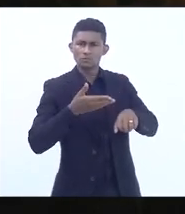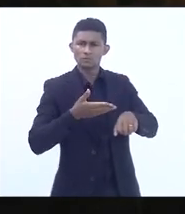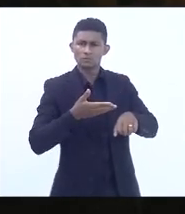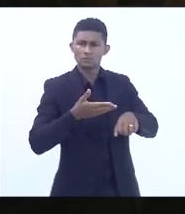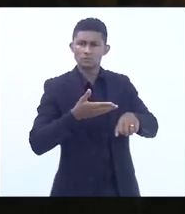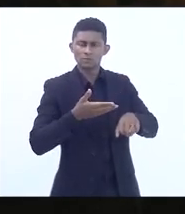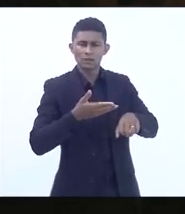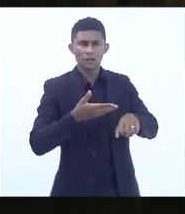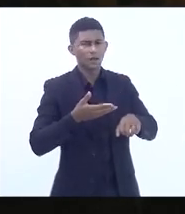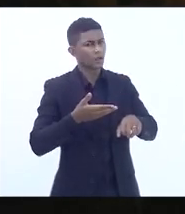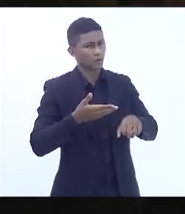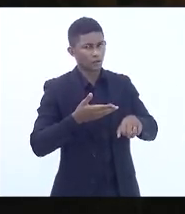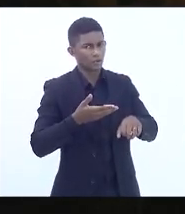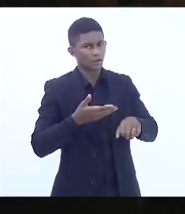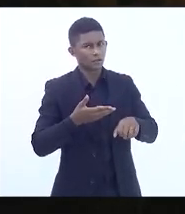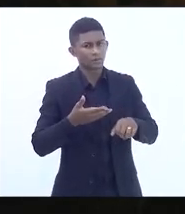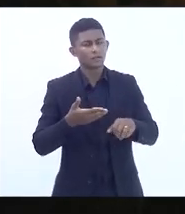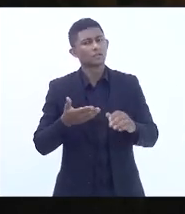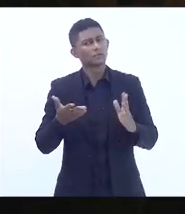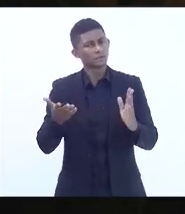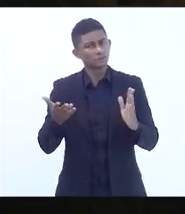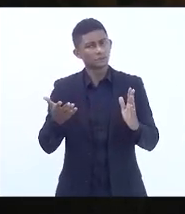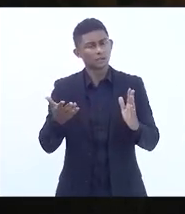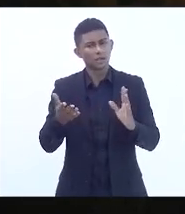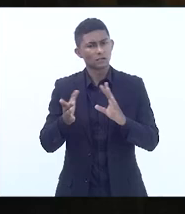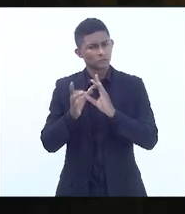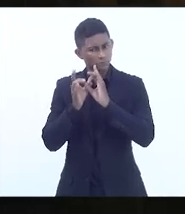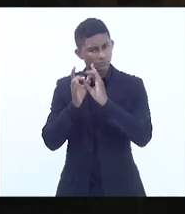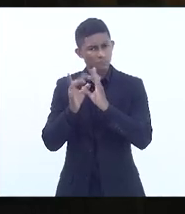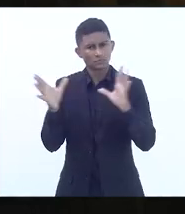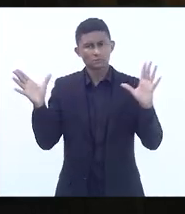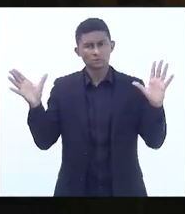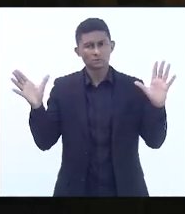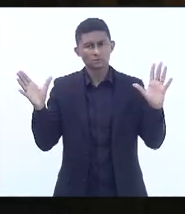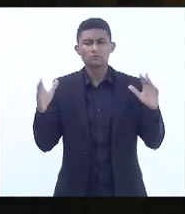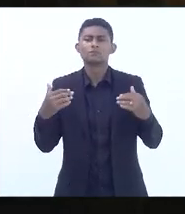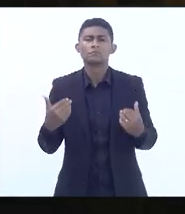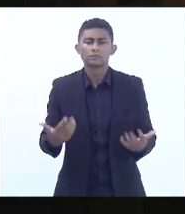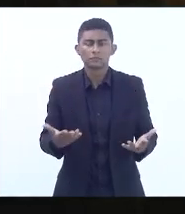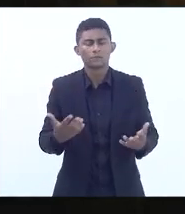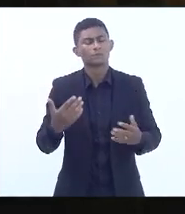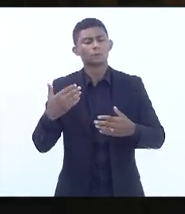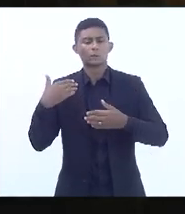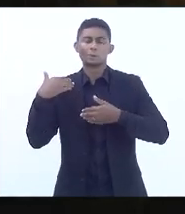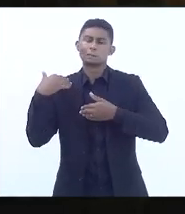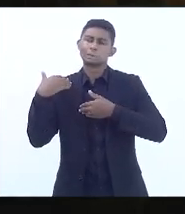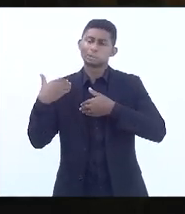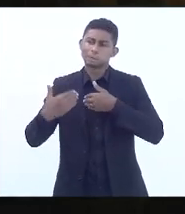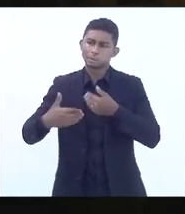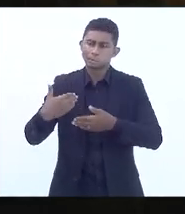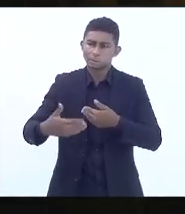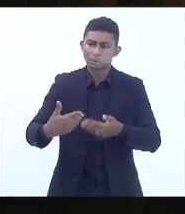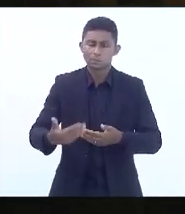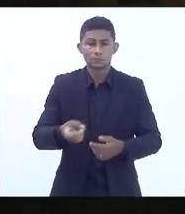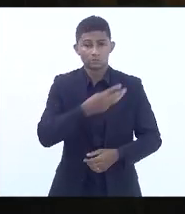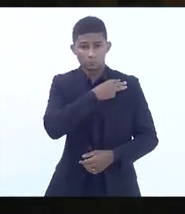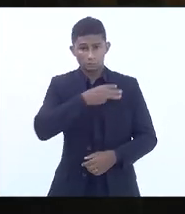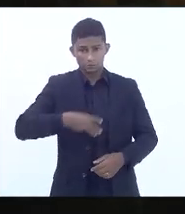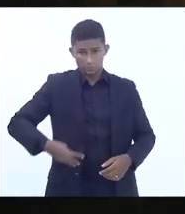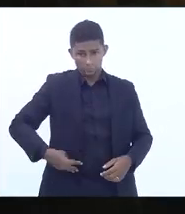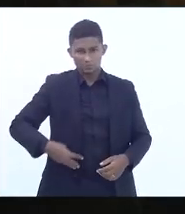não assim o permitisse. E, passado a polêmica, essa própria decisão do